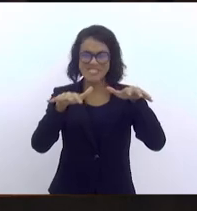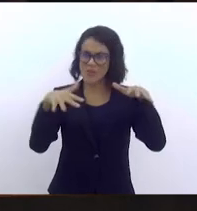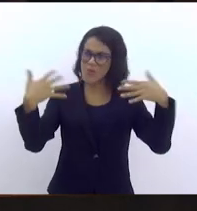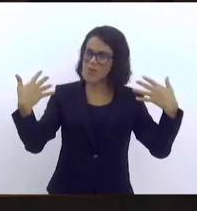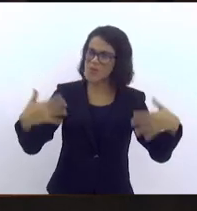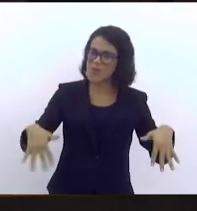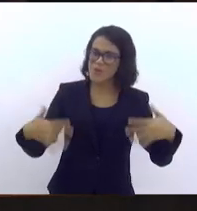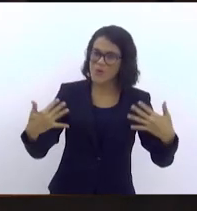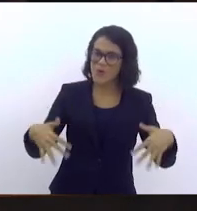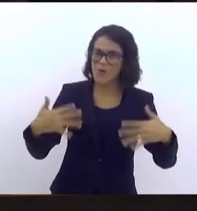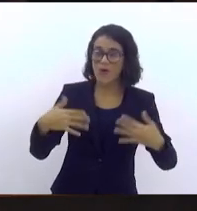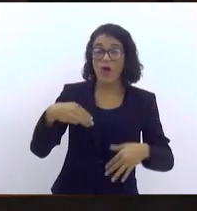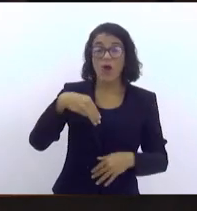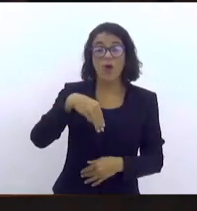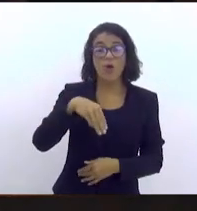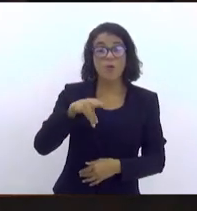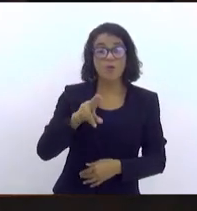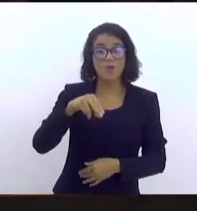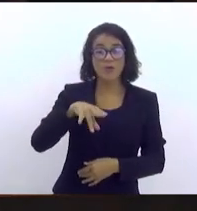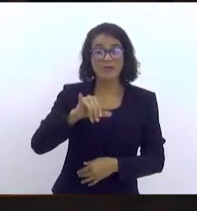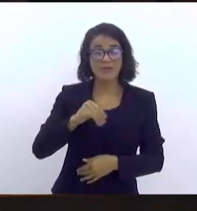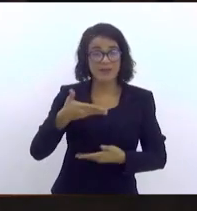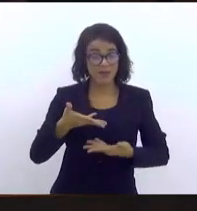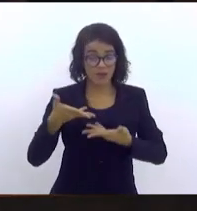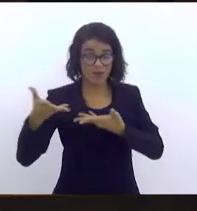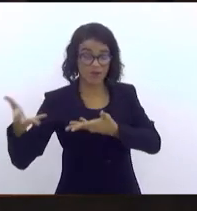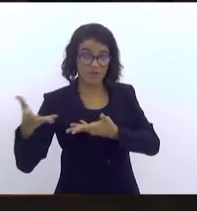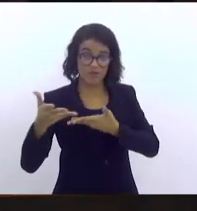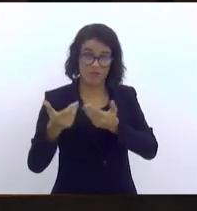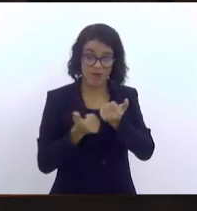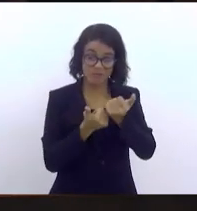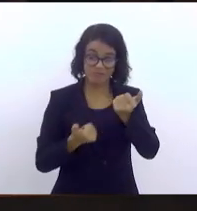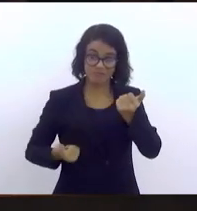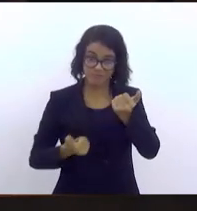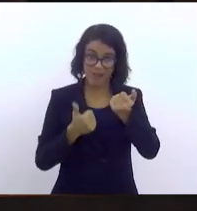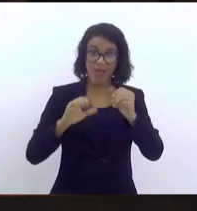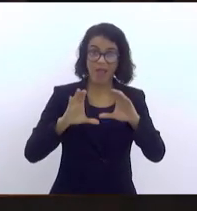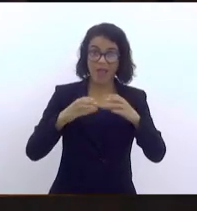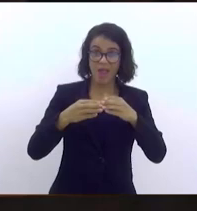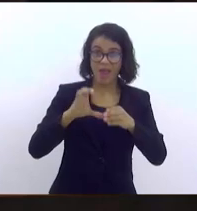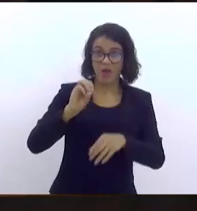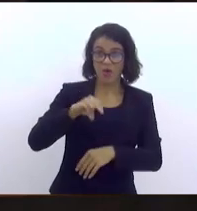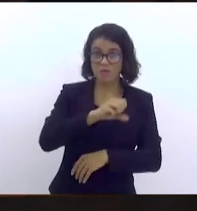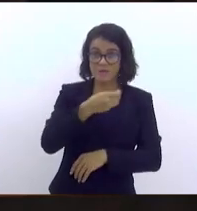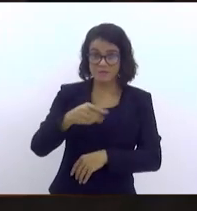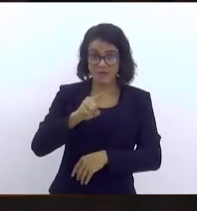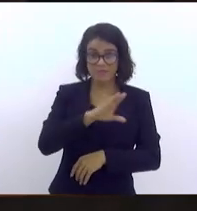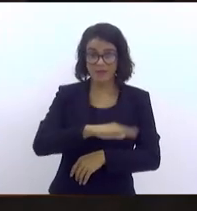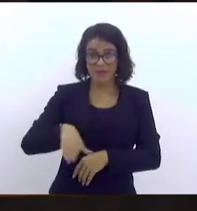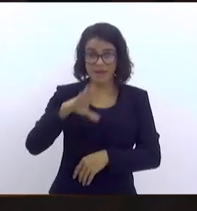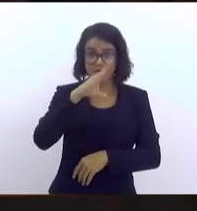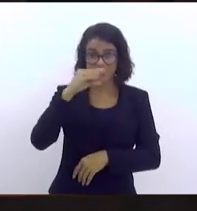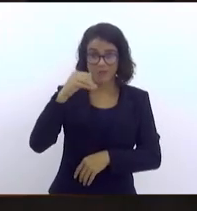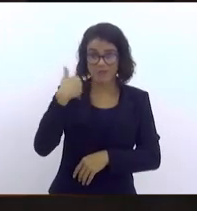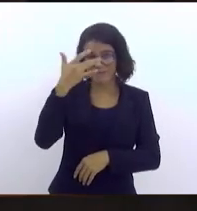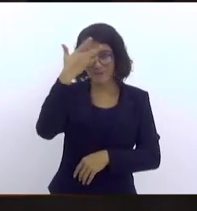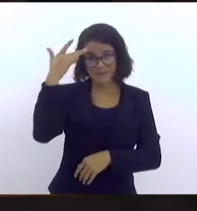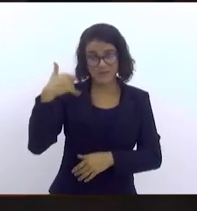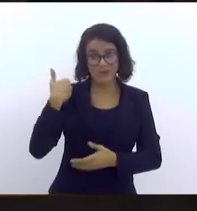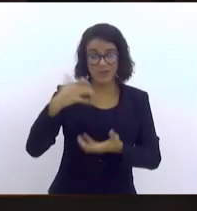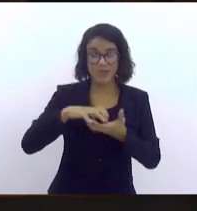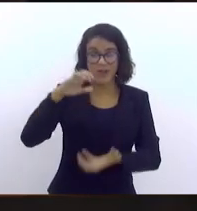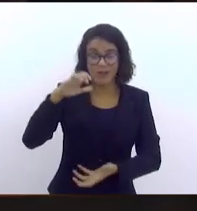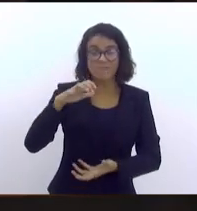quando munir chamou a minha Ariane para se tornar a comissão contribuir com a comissão da Criança e do Adolescente da pessoa